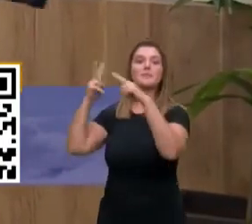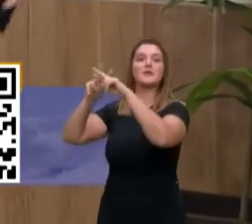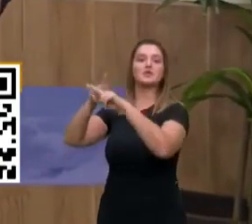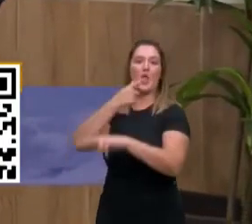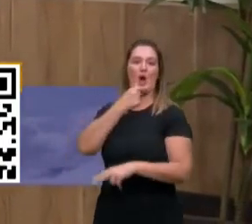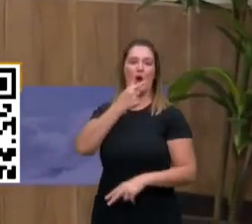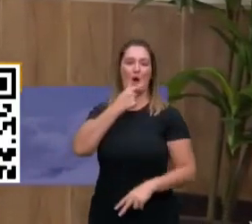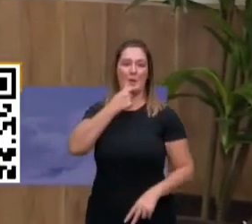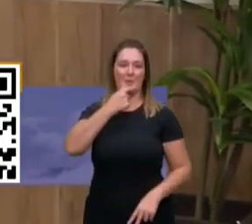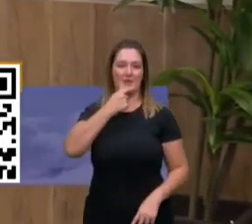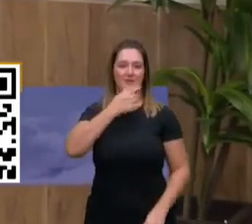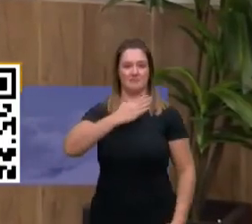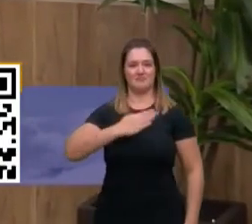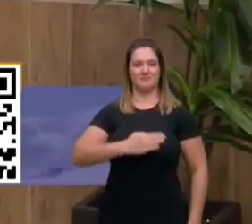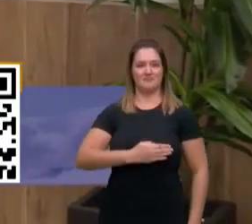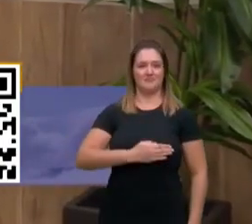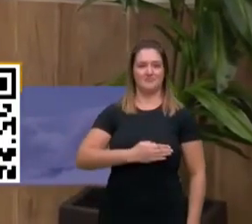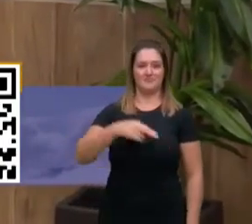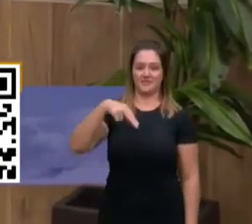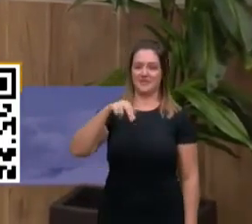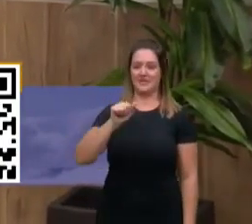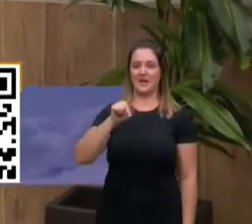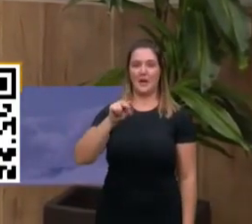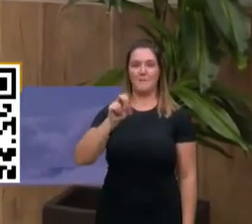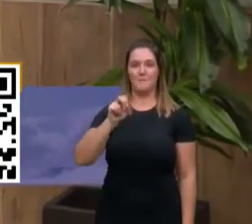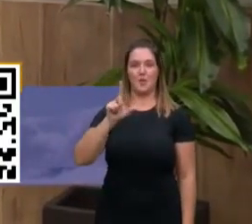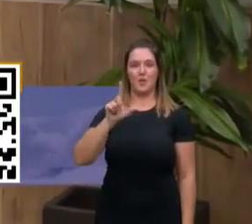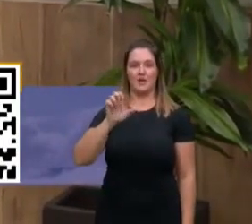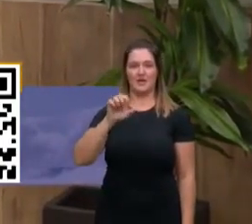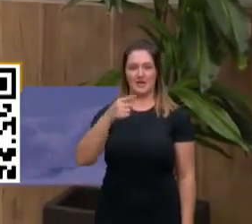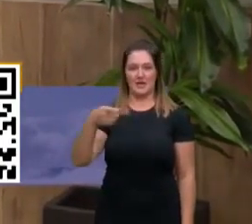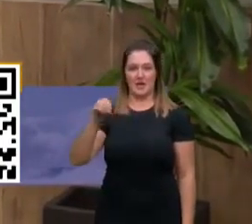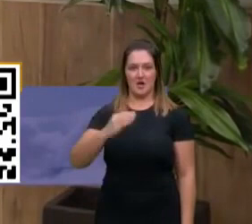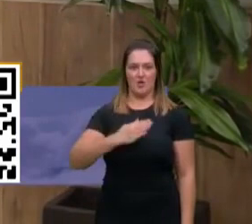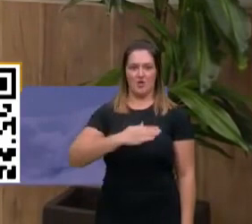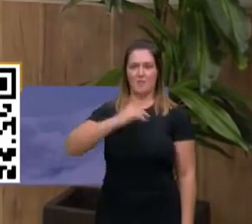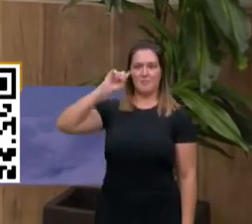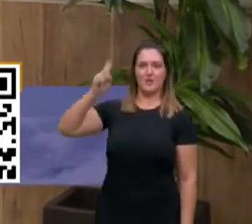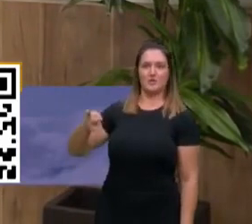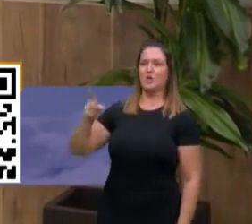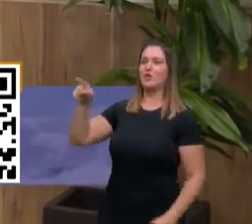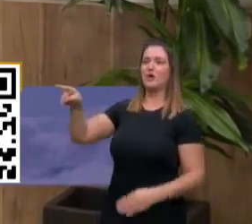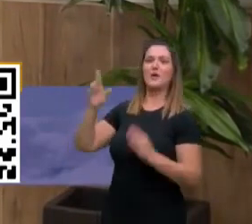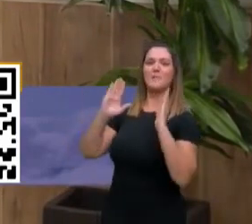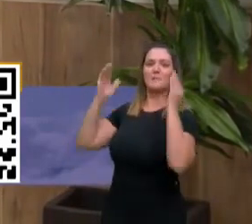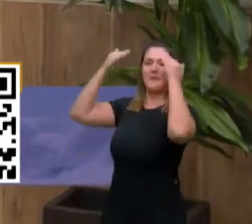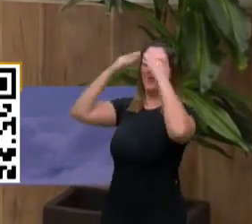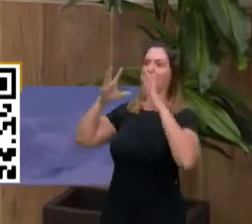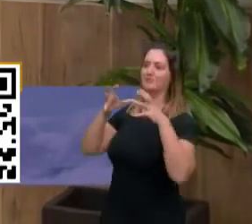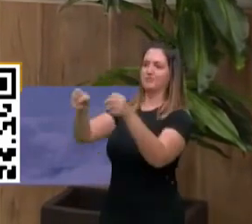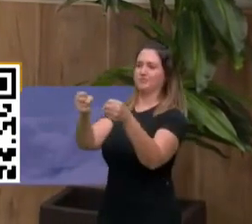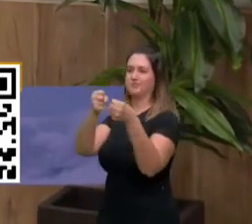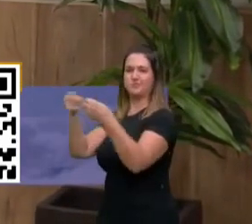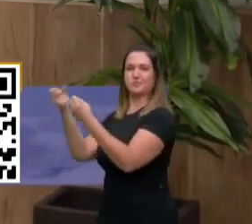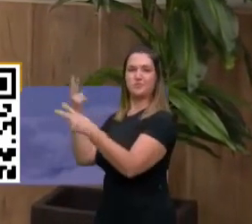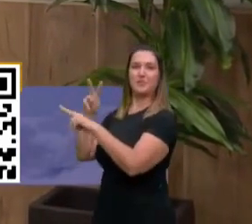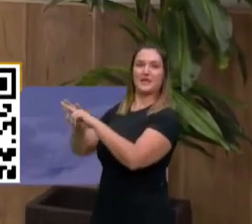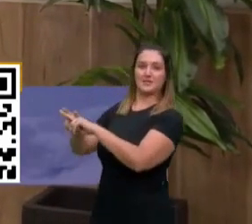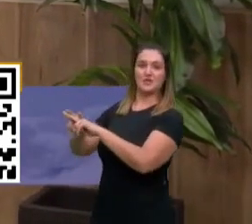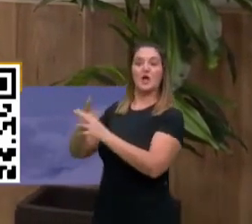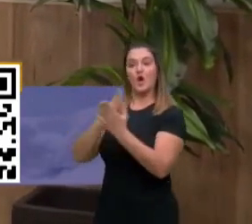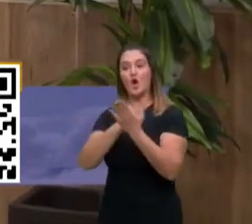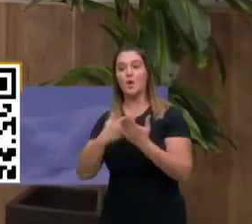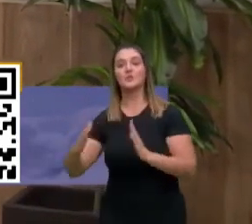de Napoleão Bonaparte, da França. Assim, acabou essa terrível perseguição. E começou, então, o período da